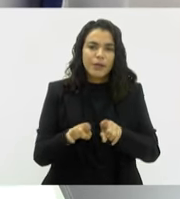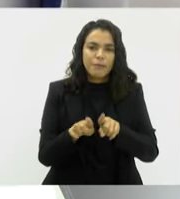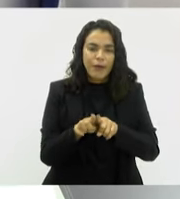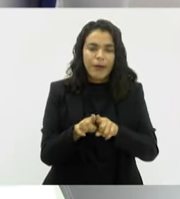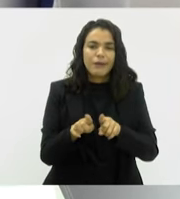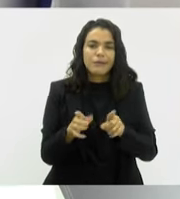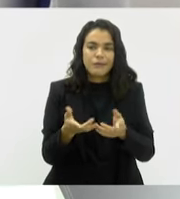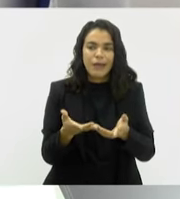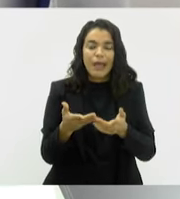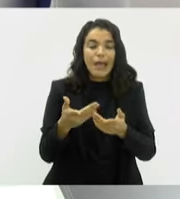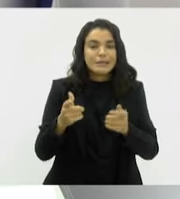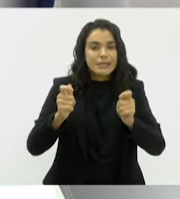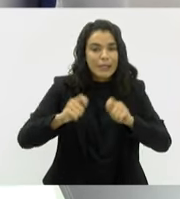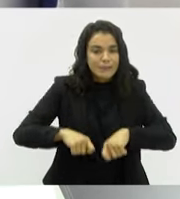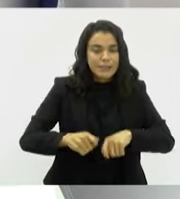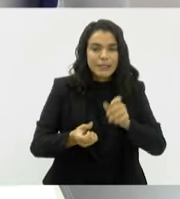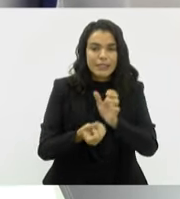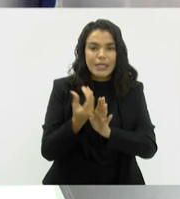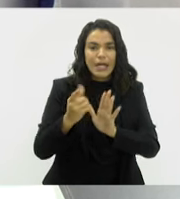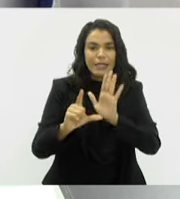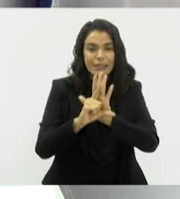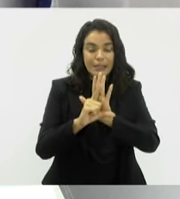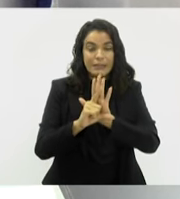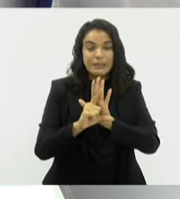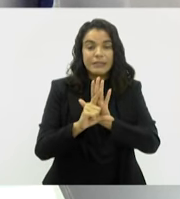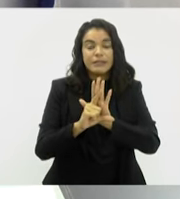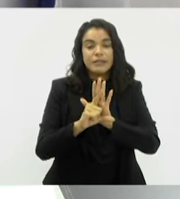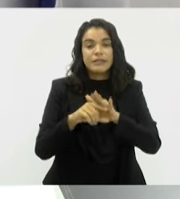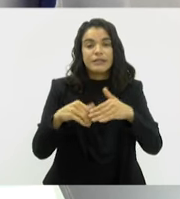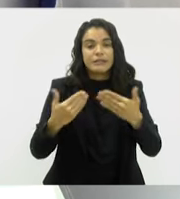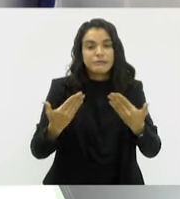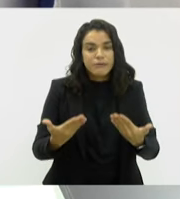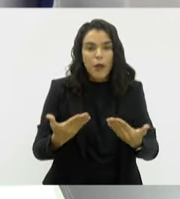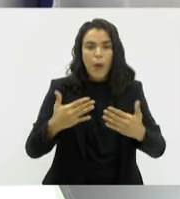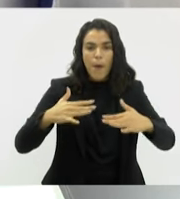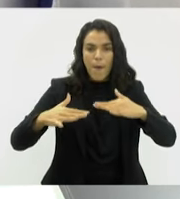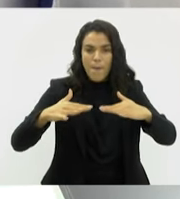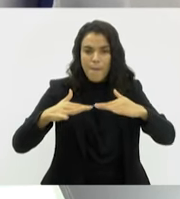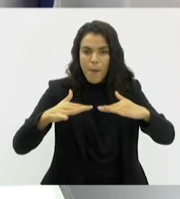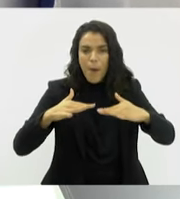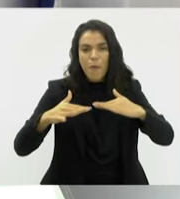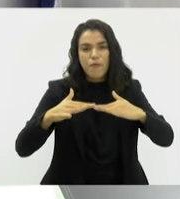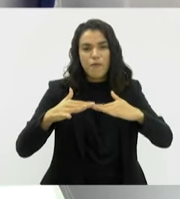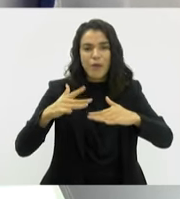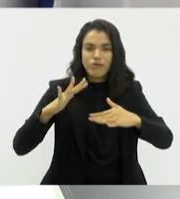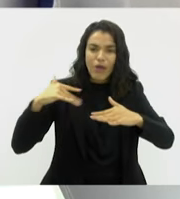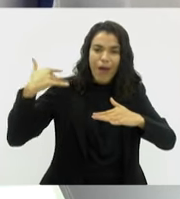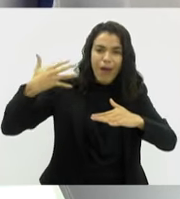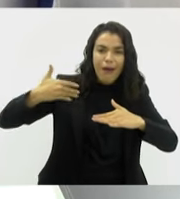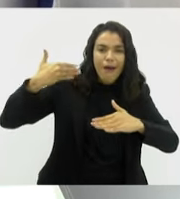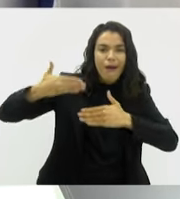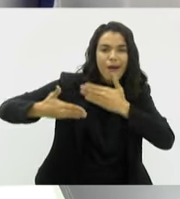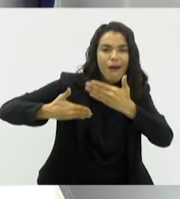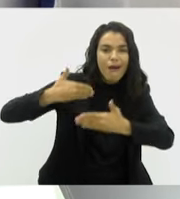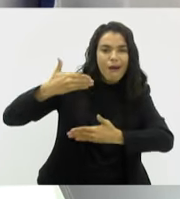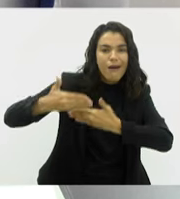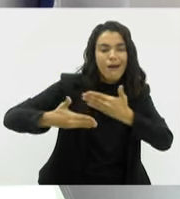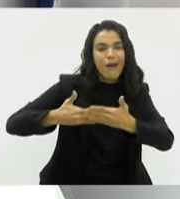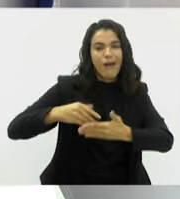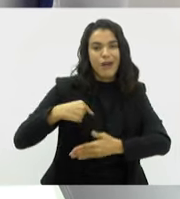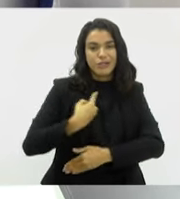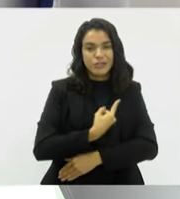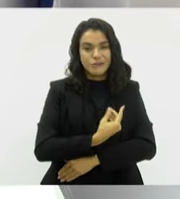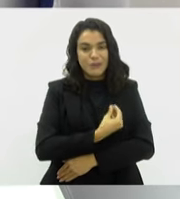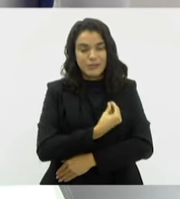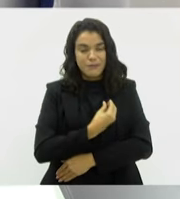decisão judicial, a nossa capacidade de legislar sobre tributo. Então, é um movimento de vanguarda que eu considero importante da gente participar como